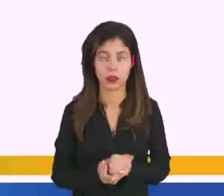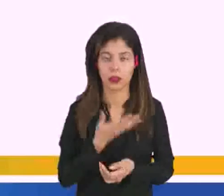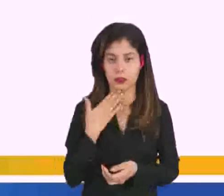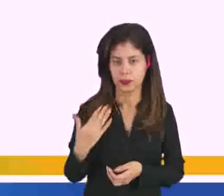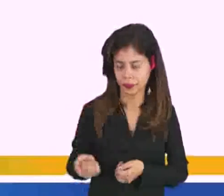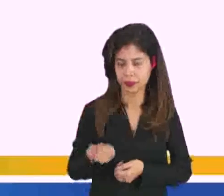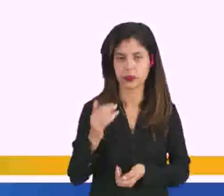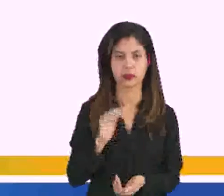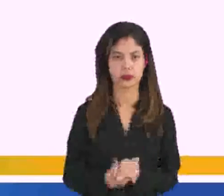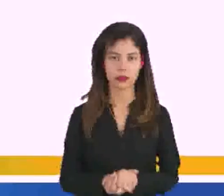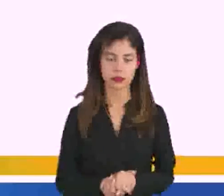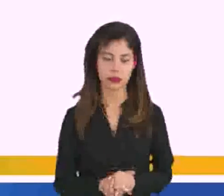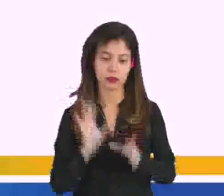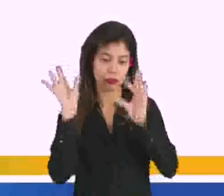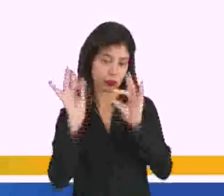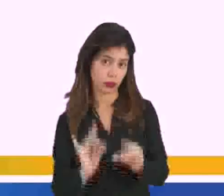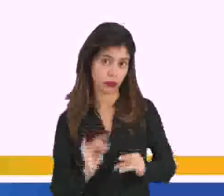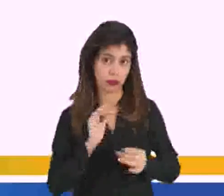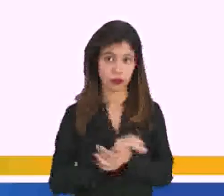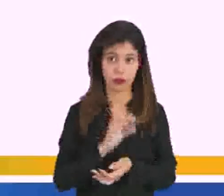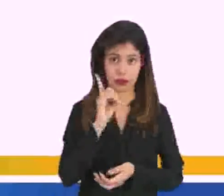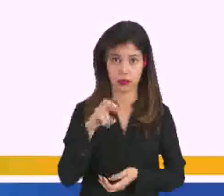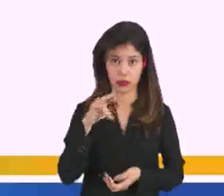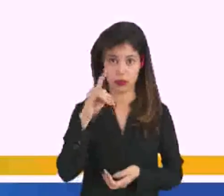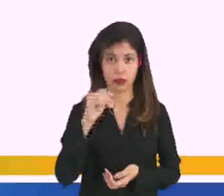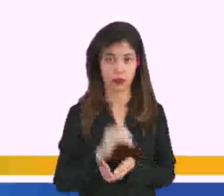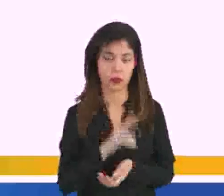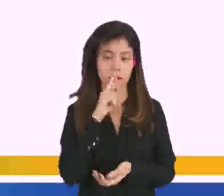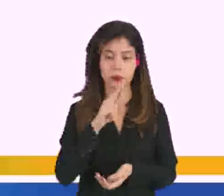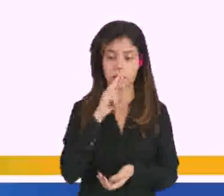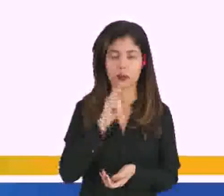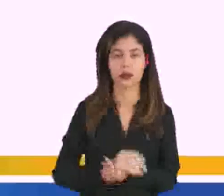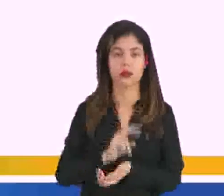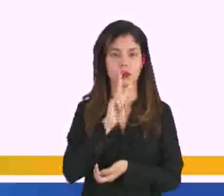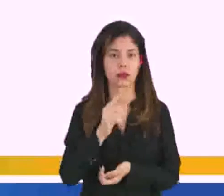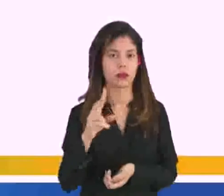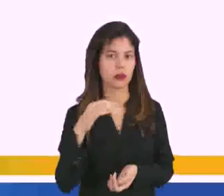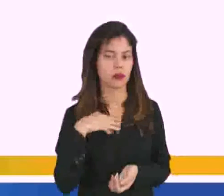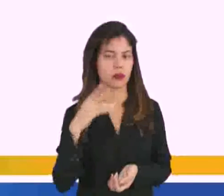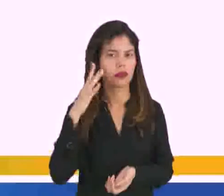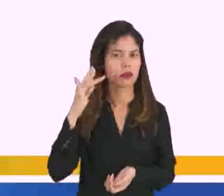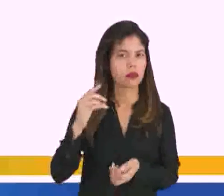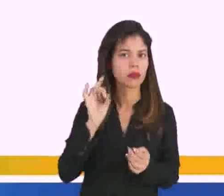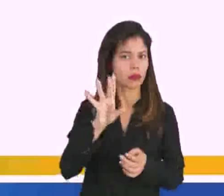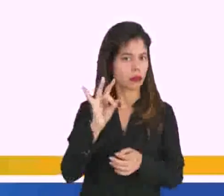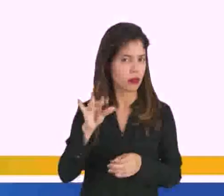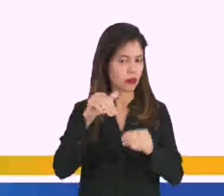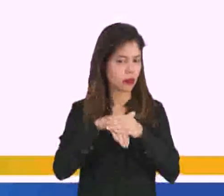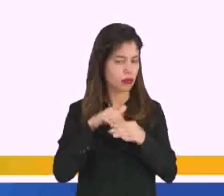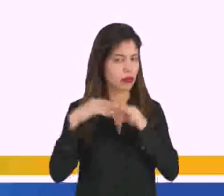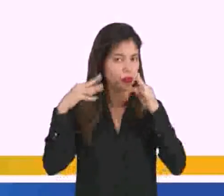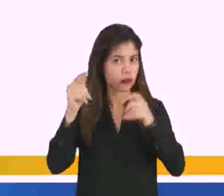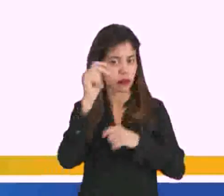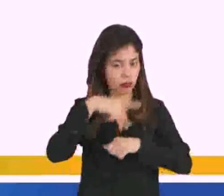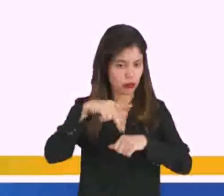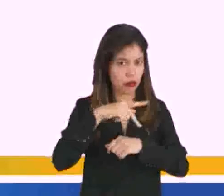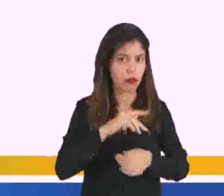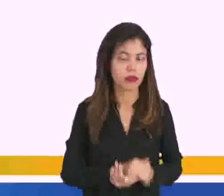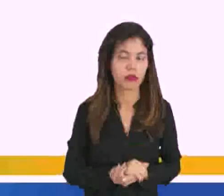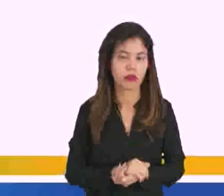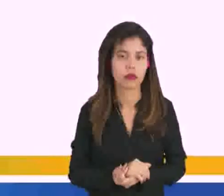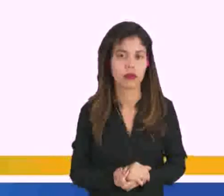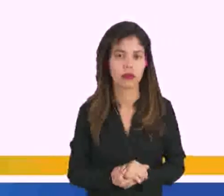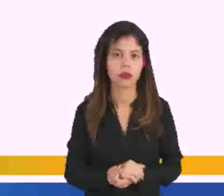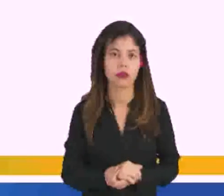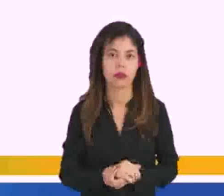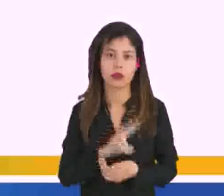aí o favorecimento, né, de um dos candidatos e seu resultado não vai refletir necessariamente a intenção de votos de todo o